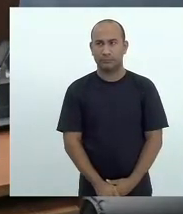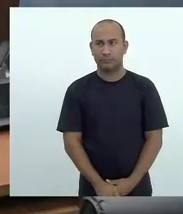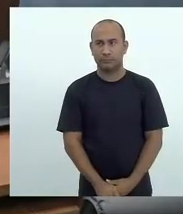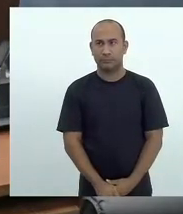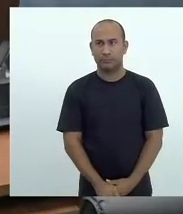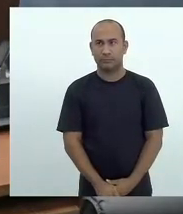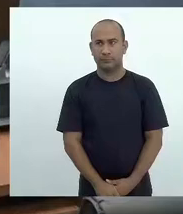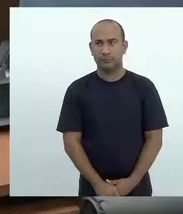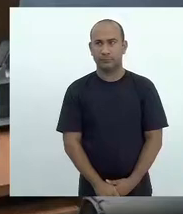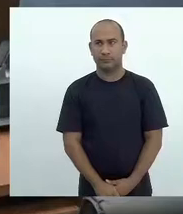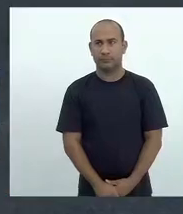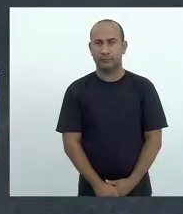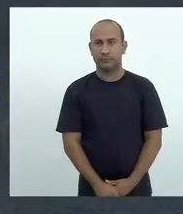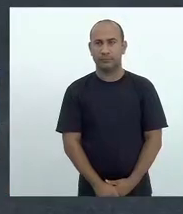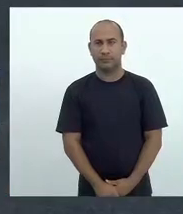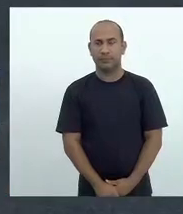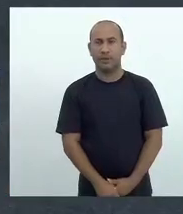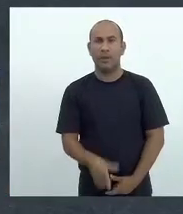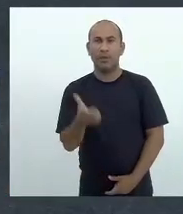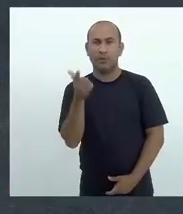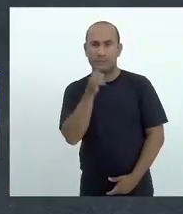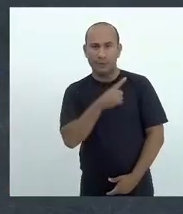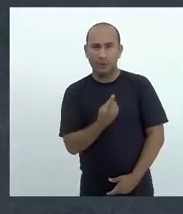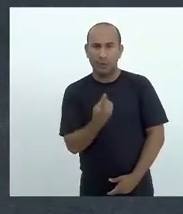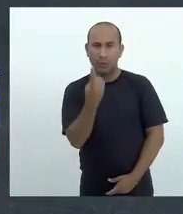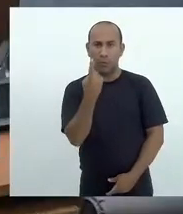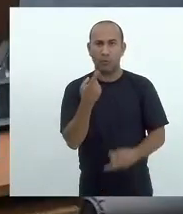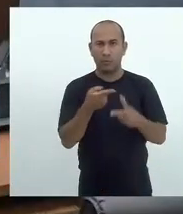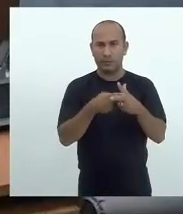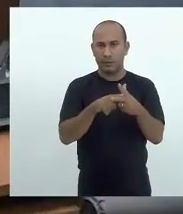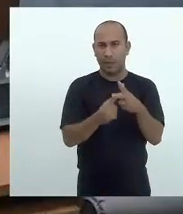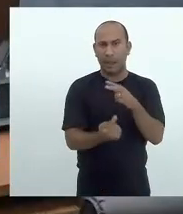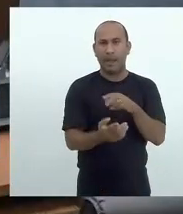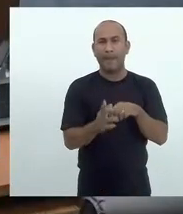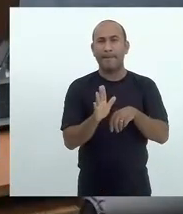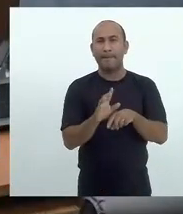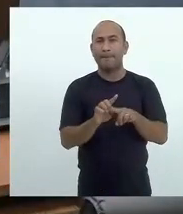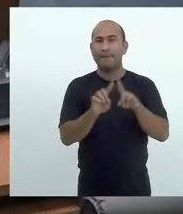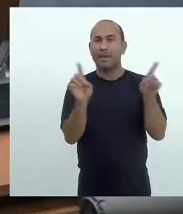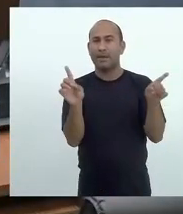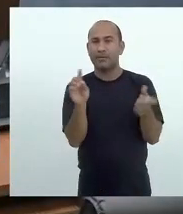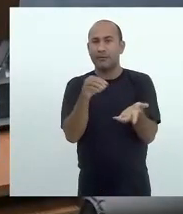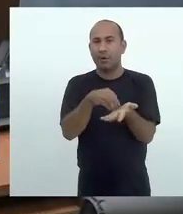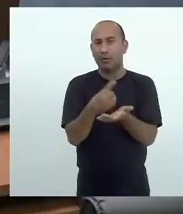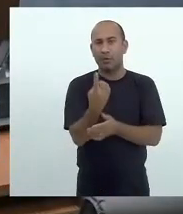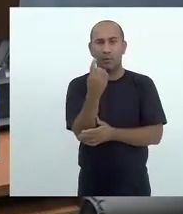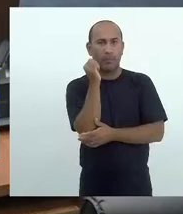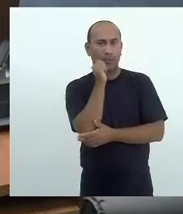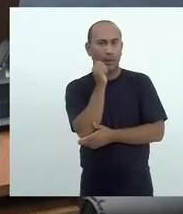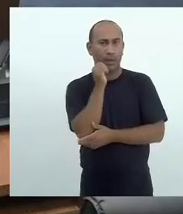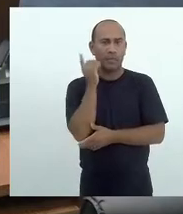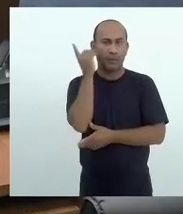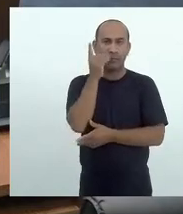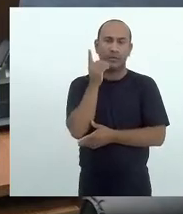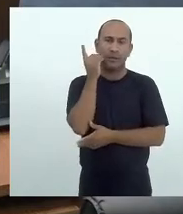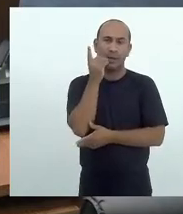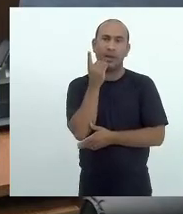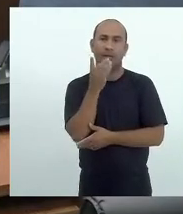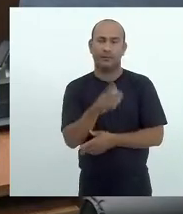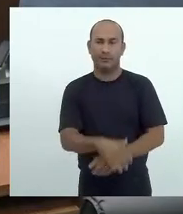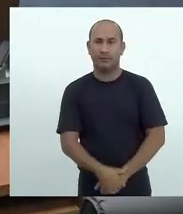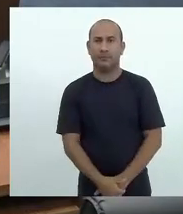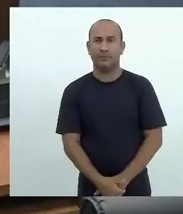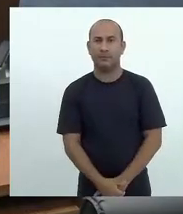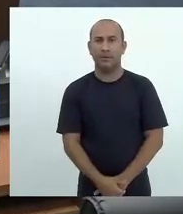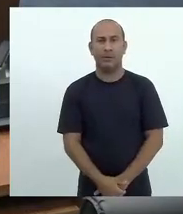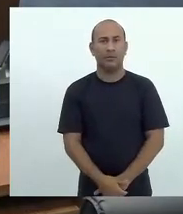que quando seguiu botar em uma das máquinas, mas da deputada ainda não entrou. Porque não, foi uma não. Solução que ele deu ponto alto. Ele